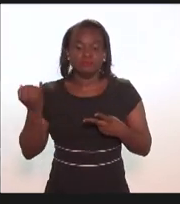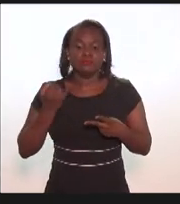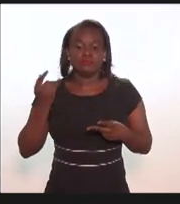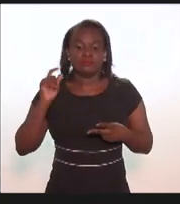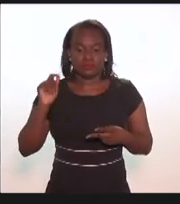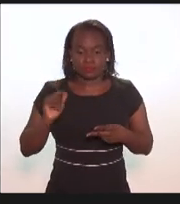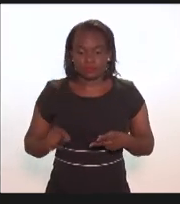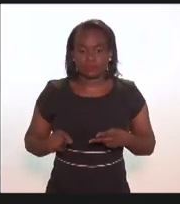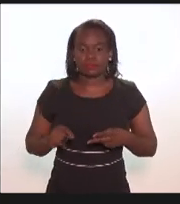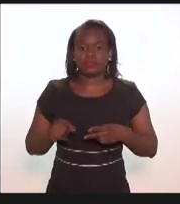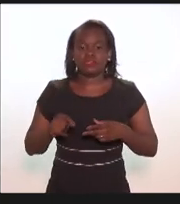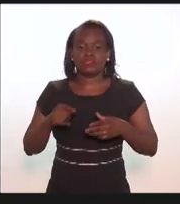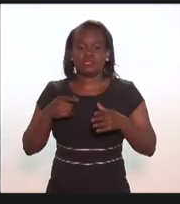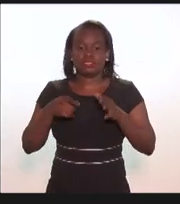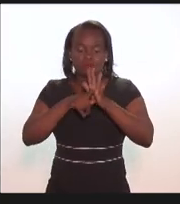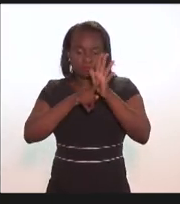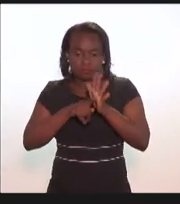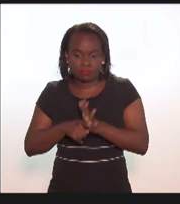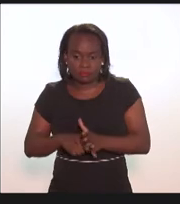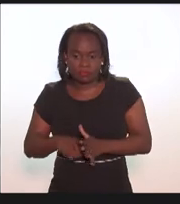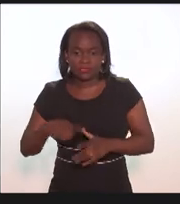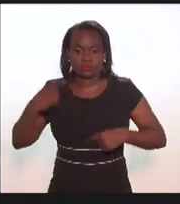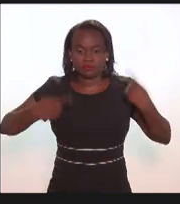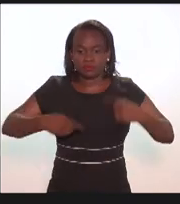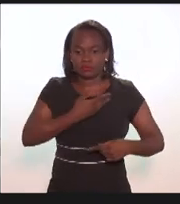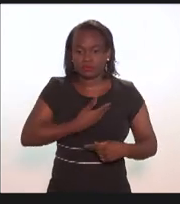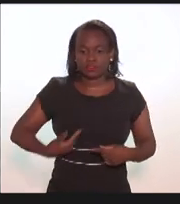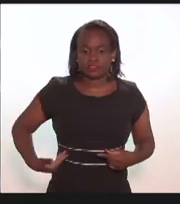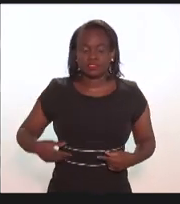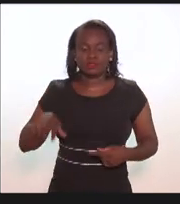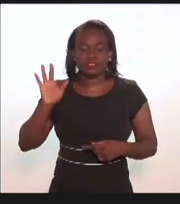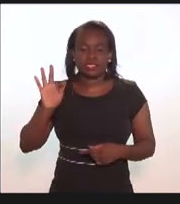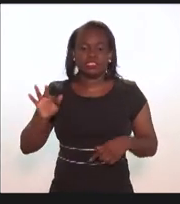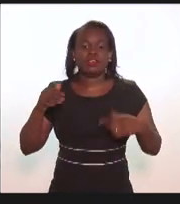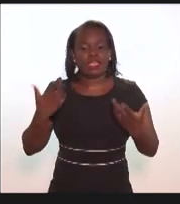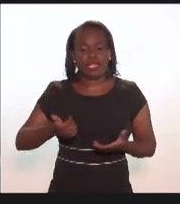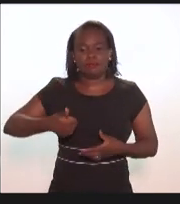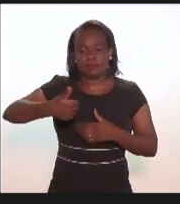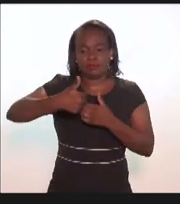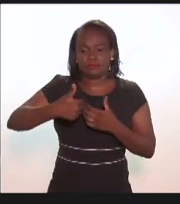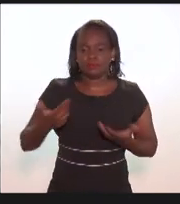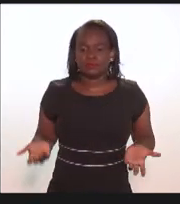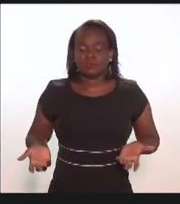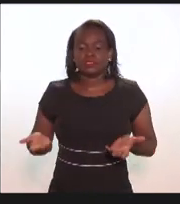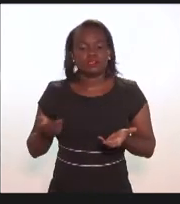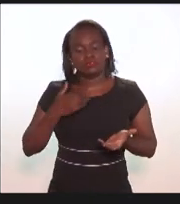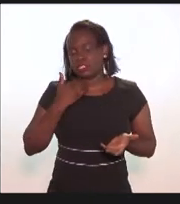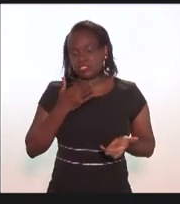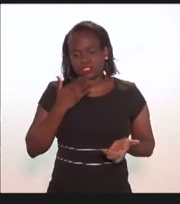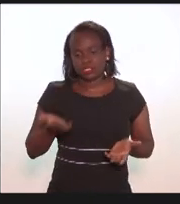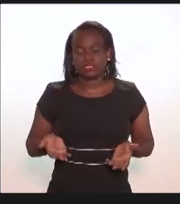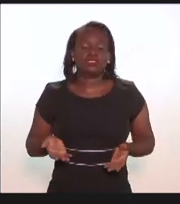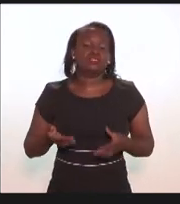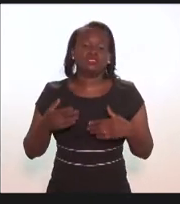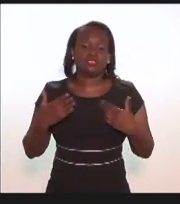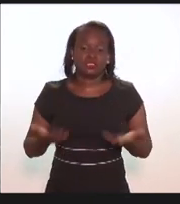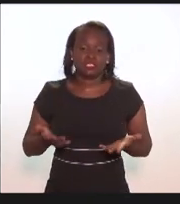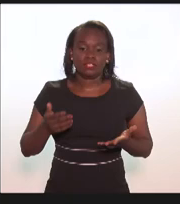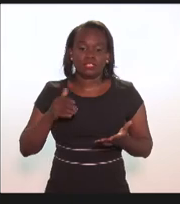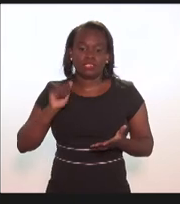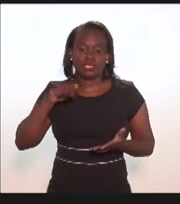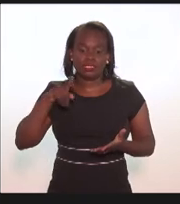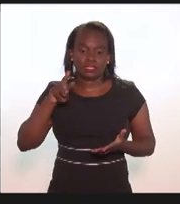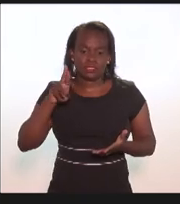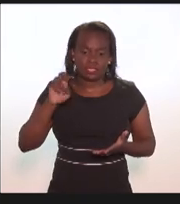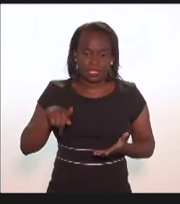Na questão dos investimentos públicos, e aí o governo federal tem que ser protagonista, não tem jeito. Quer dizer, André Lara Rezende,